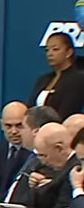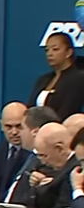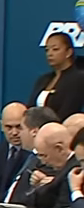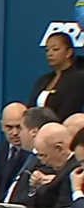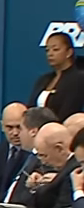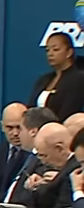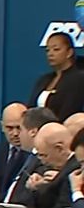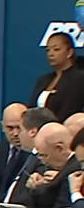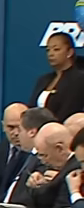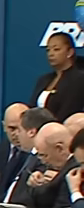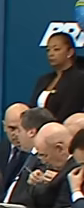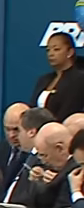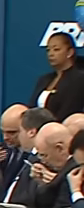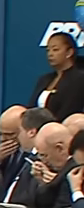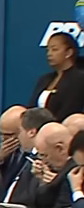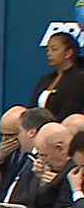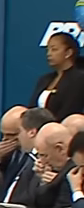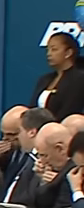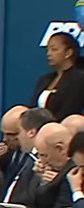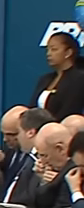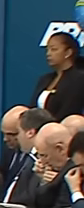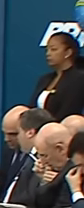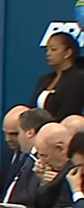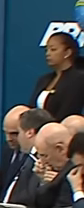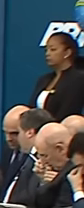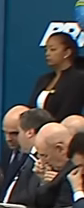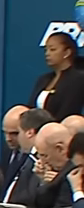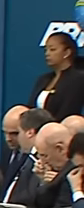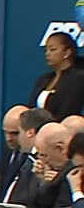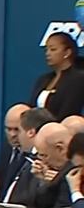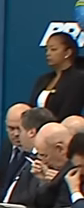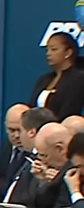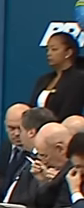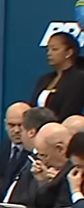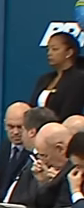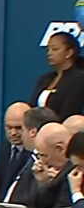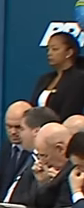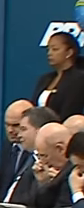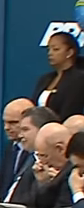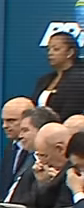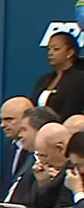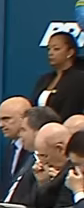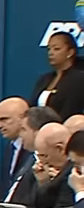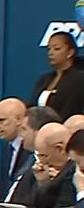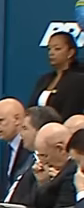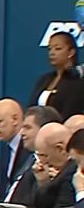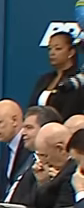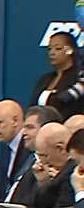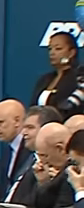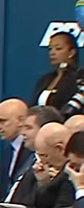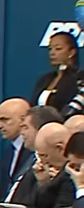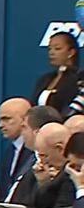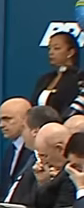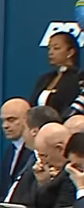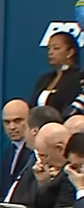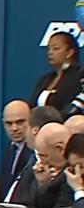Embora Vossa Senhoria tenha conseguido formar uma maioria no Congresso Nacional, mostrando uma habilidade